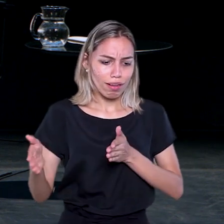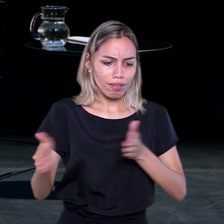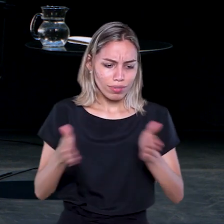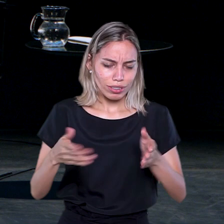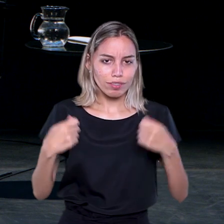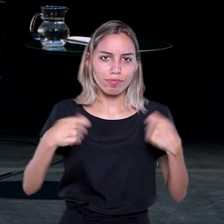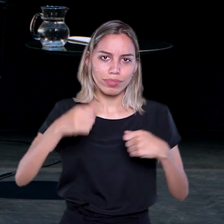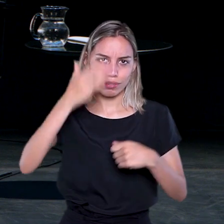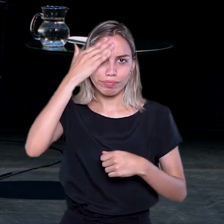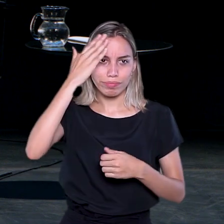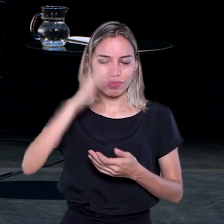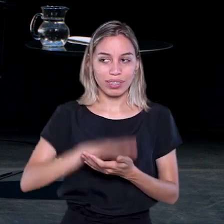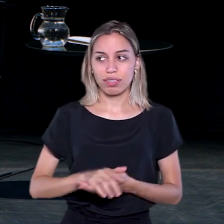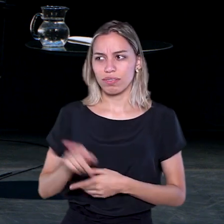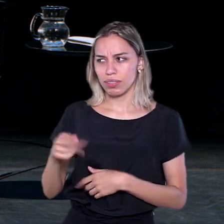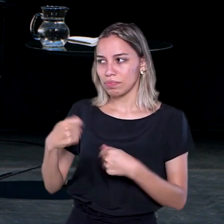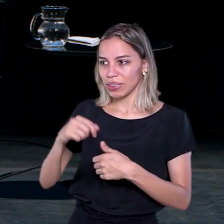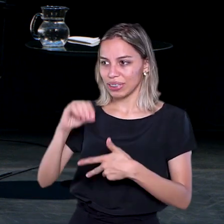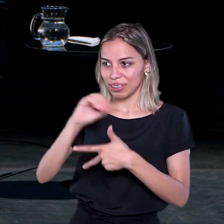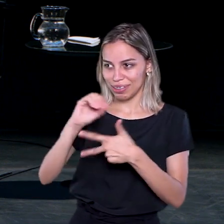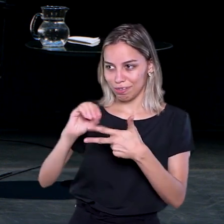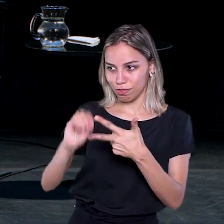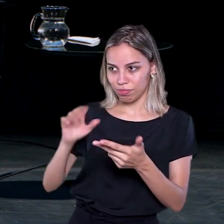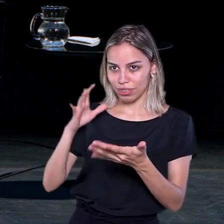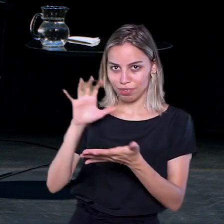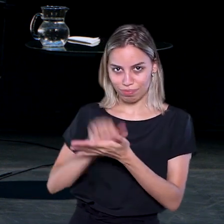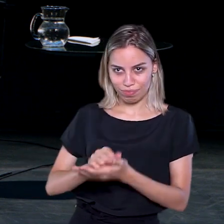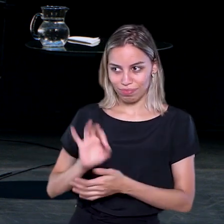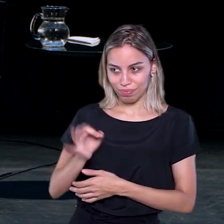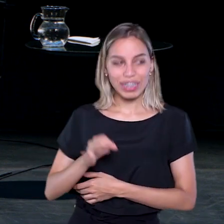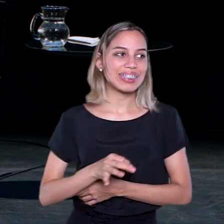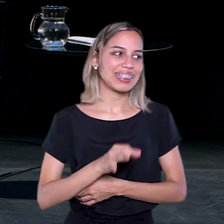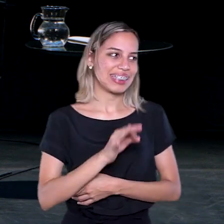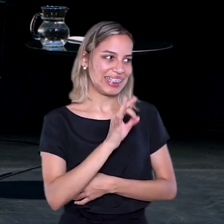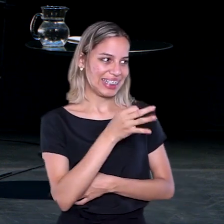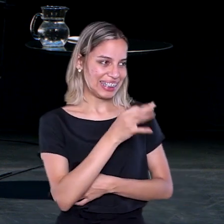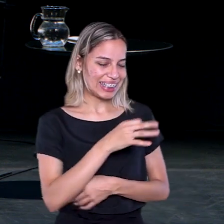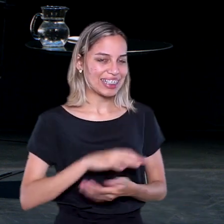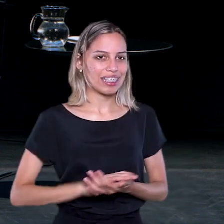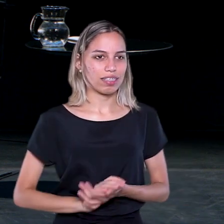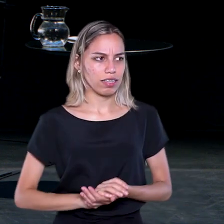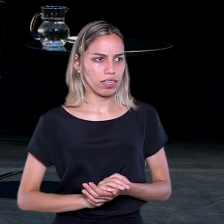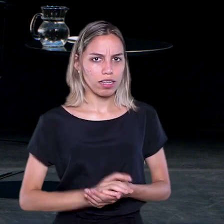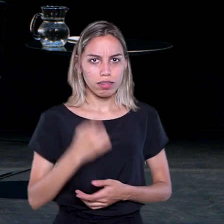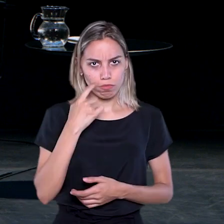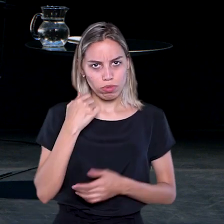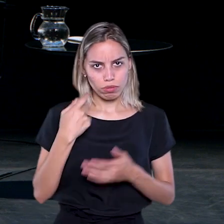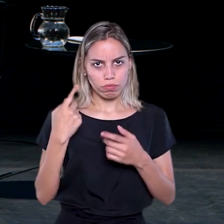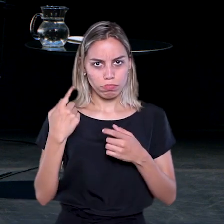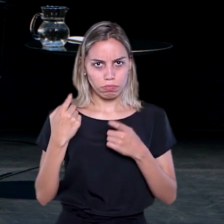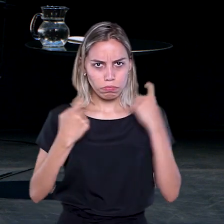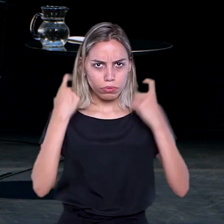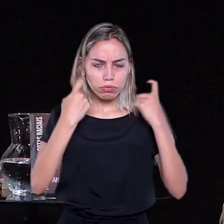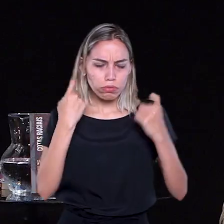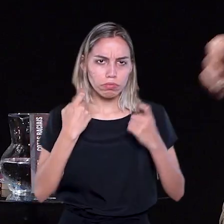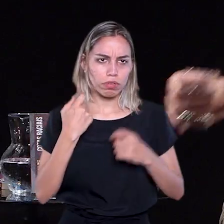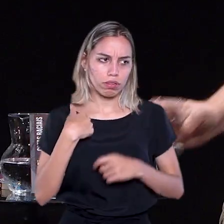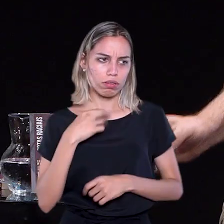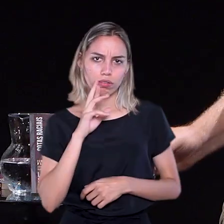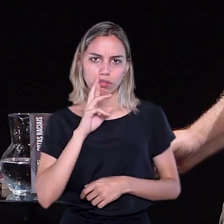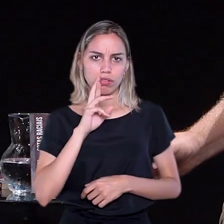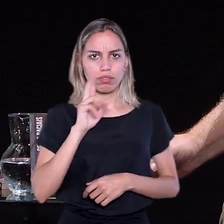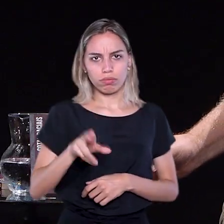fase que a gente... Tem que inscrever para o Enem. Exatamente. E a pergunta dele foi muito preocupado com essa escolha, né? E eu